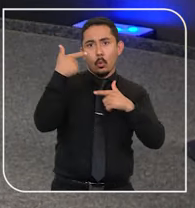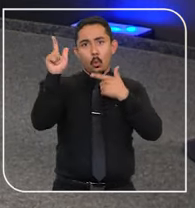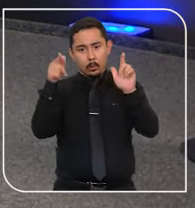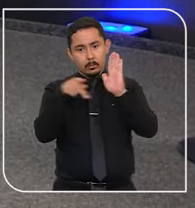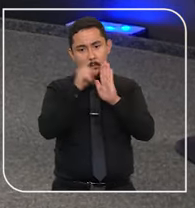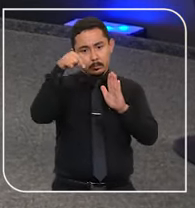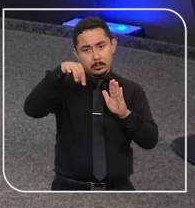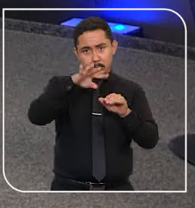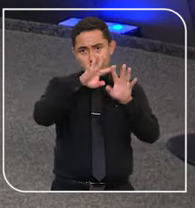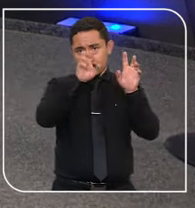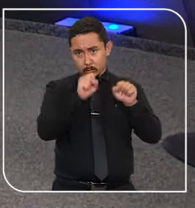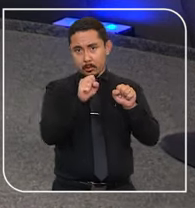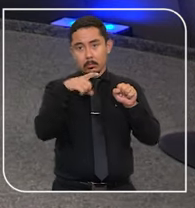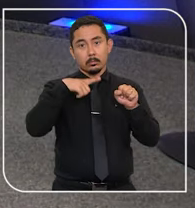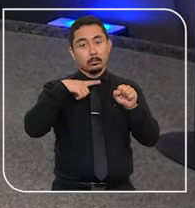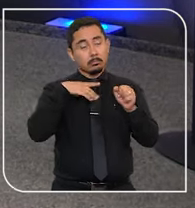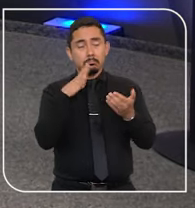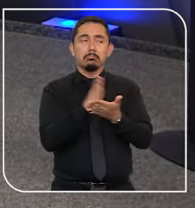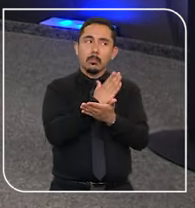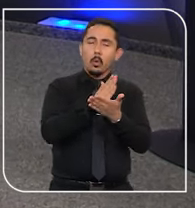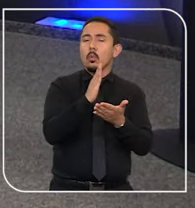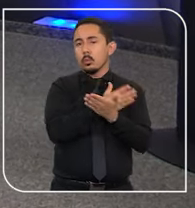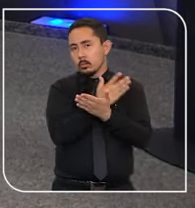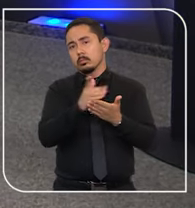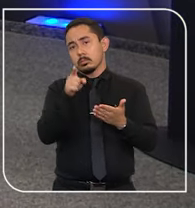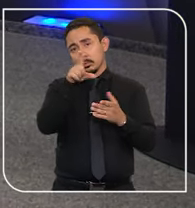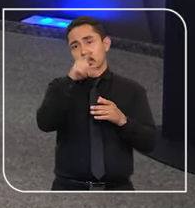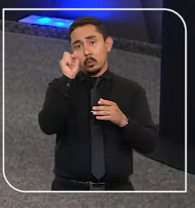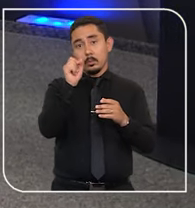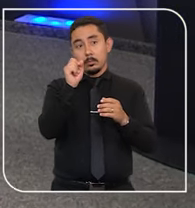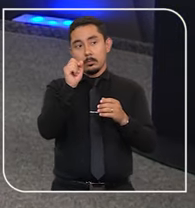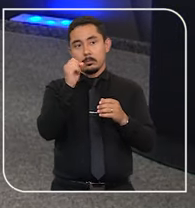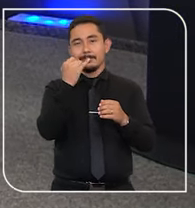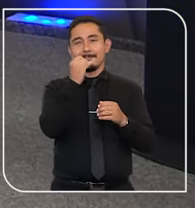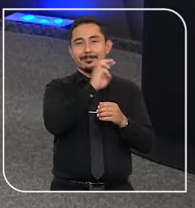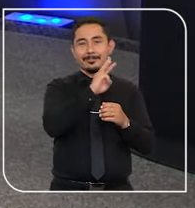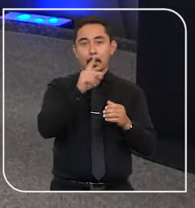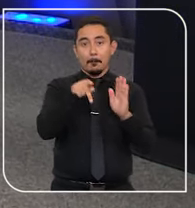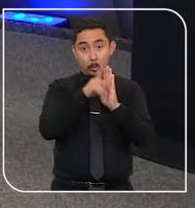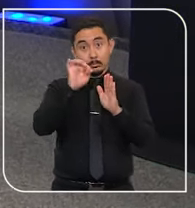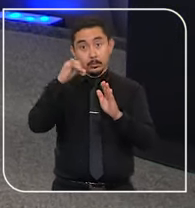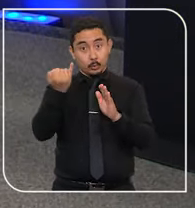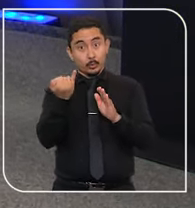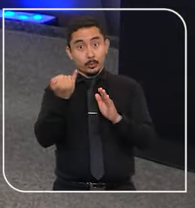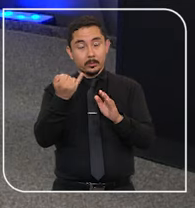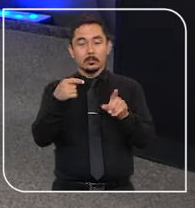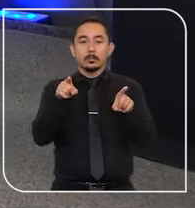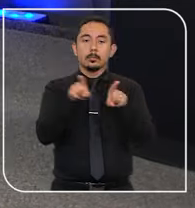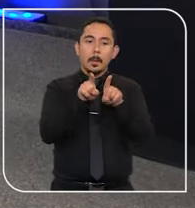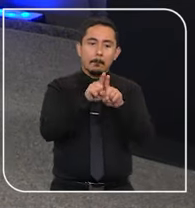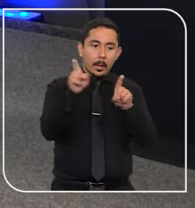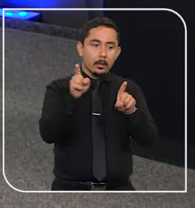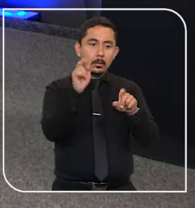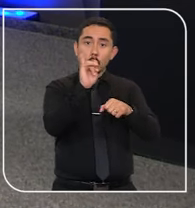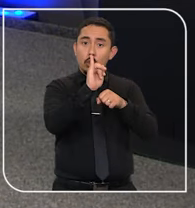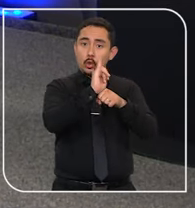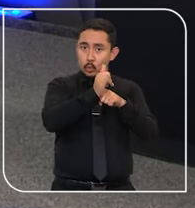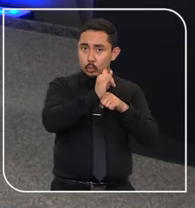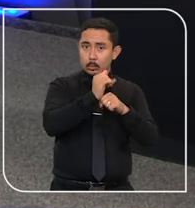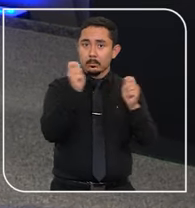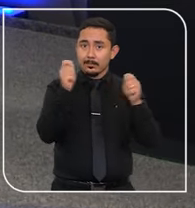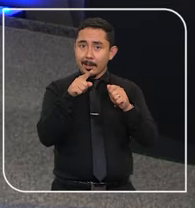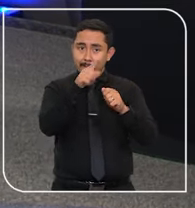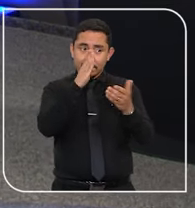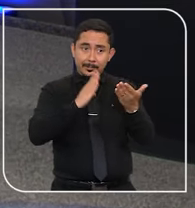outras informações do tribunal temos várias opções para você é só acessar o site oficial e o perfil do STJ no